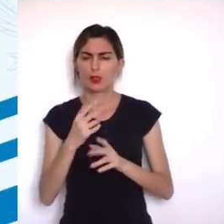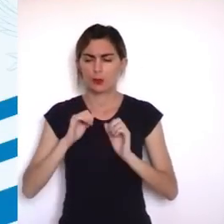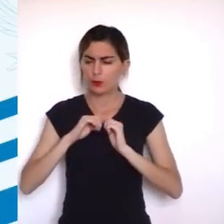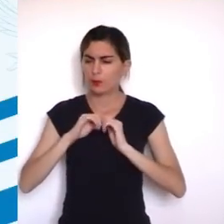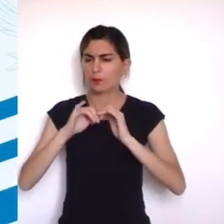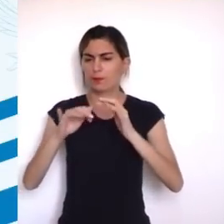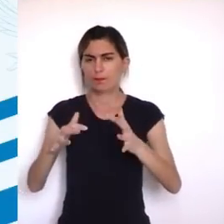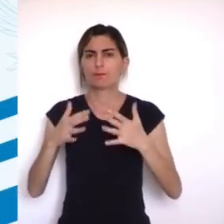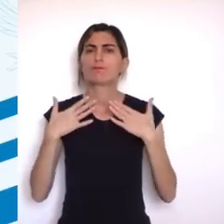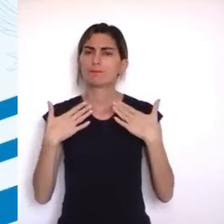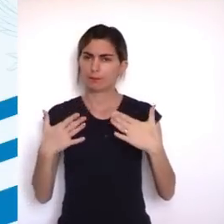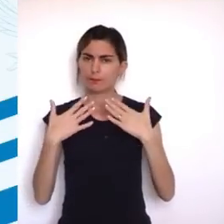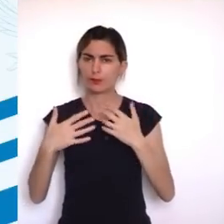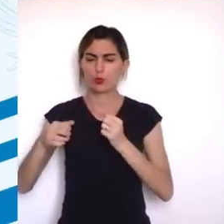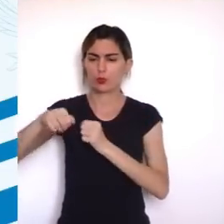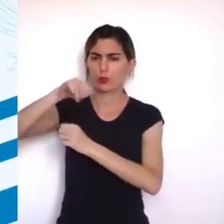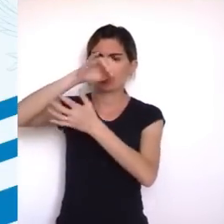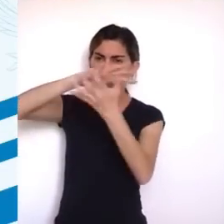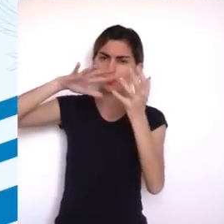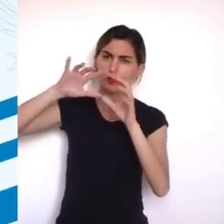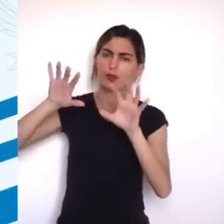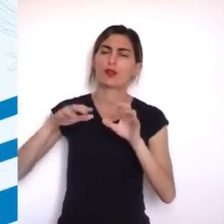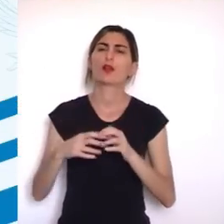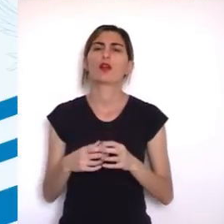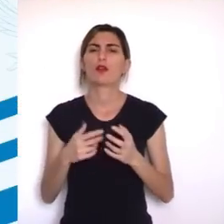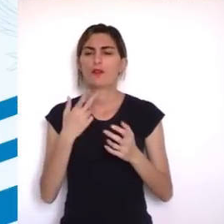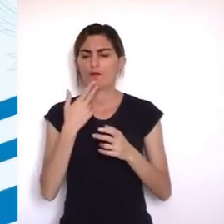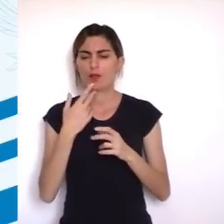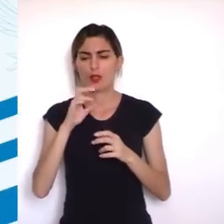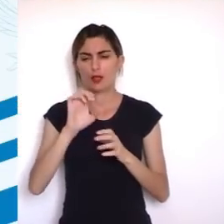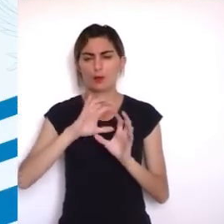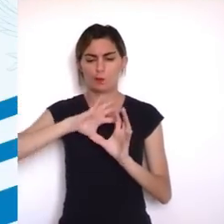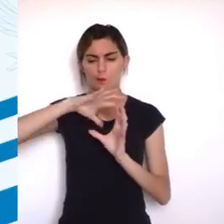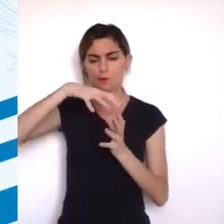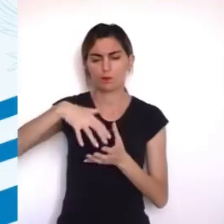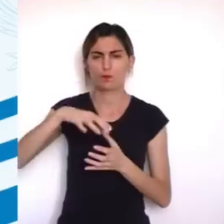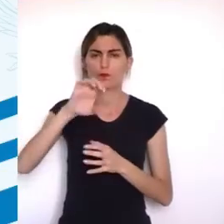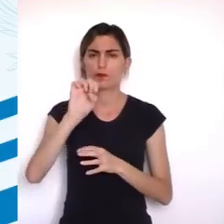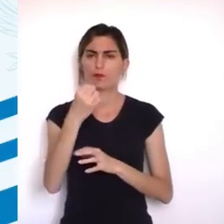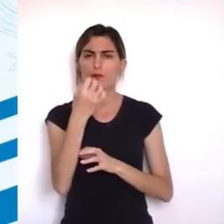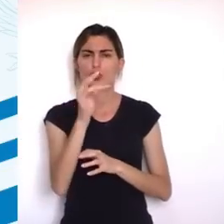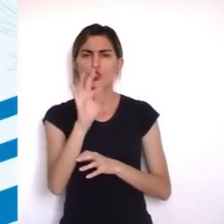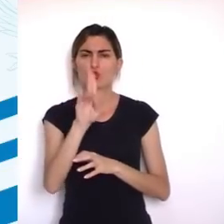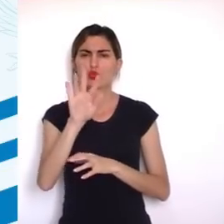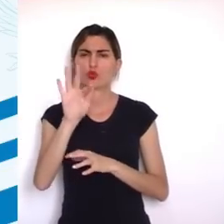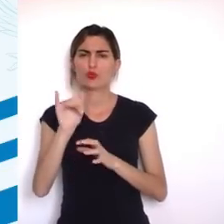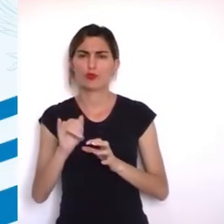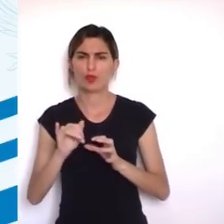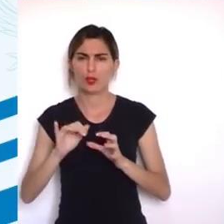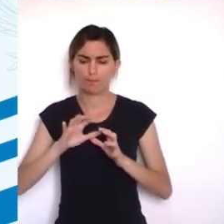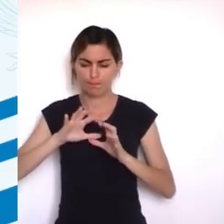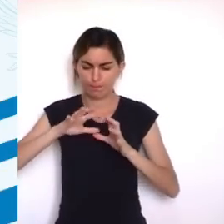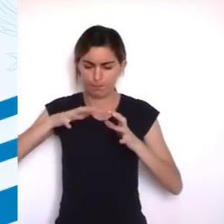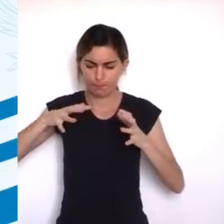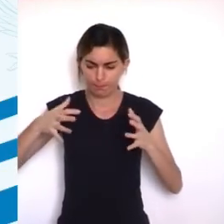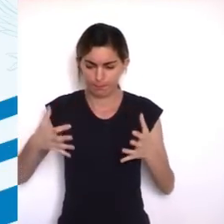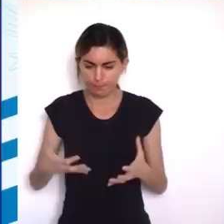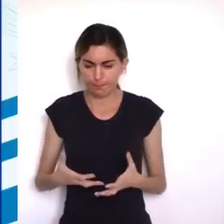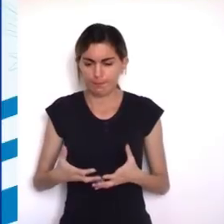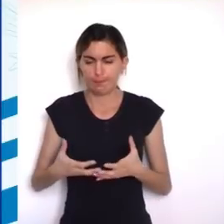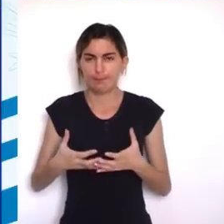falando sobre a propagação do calor, a gente pode falar sobre o efeito estufa. O que é o efeito